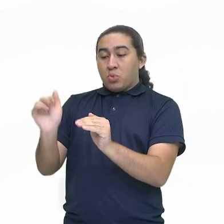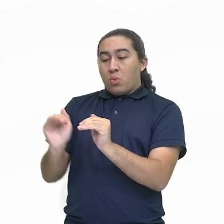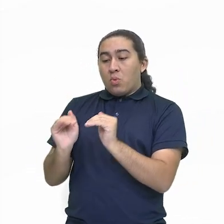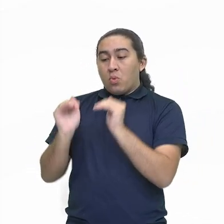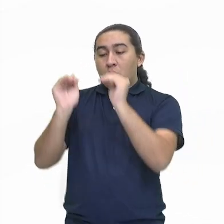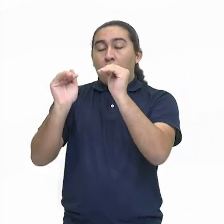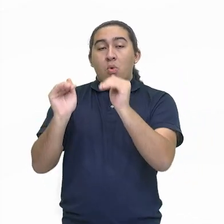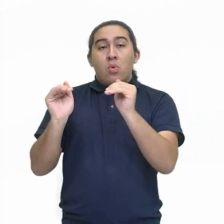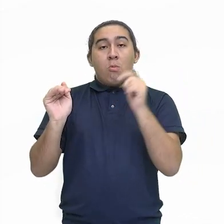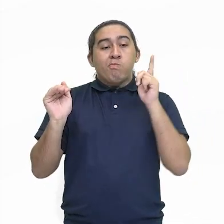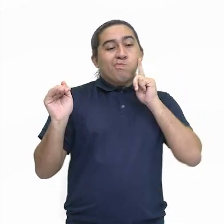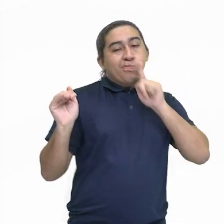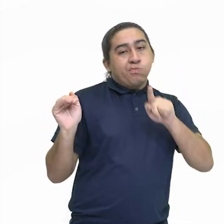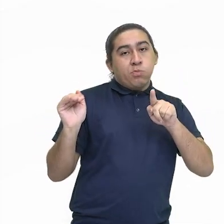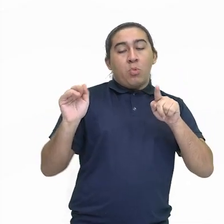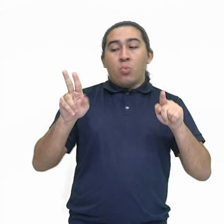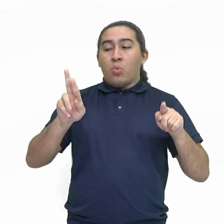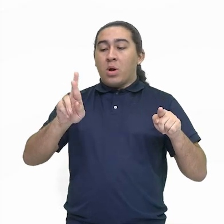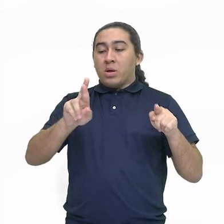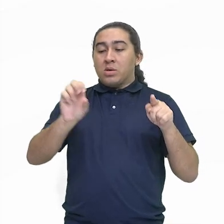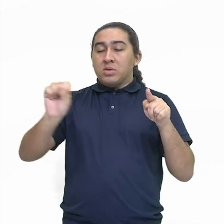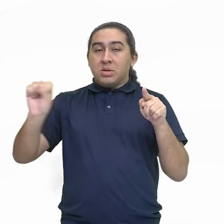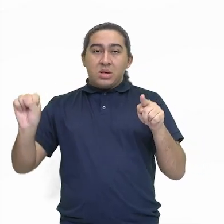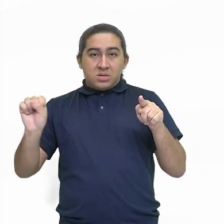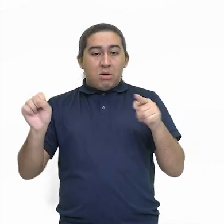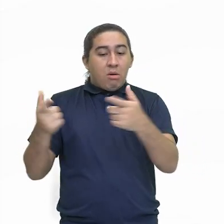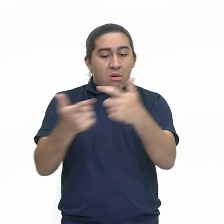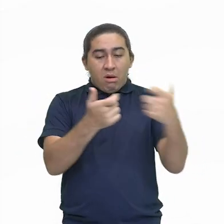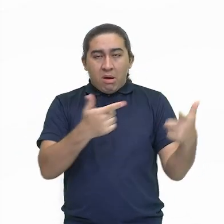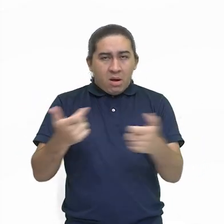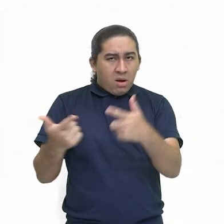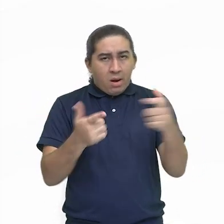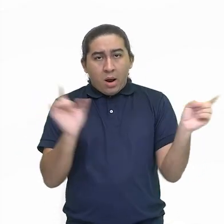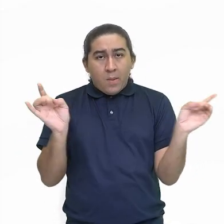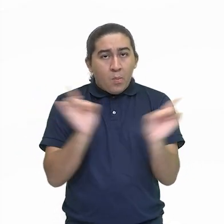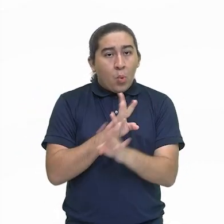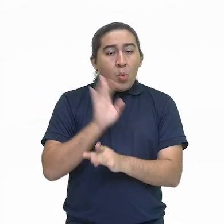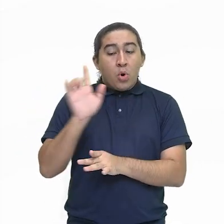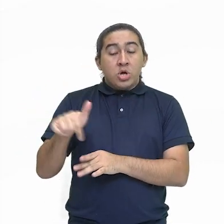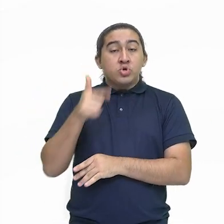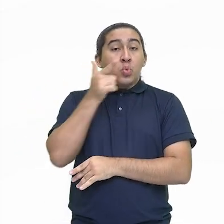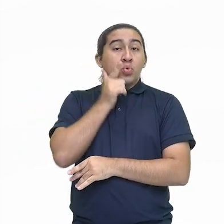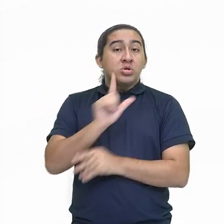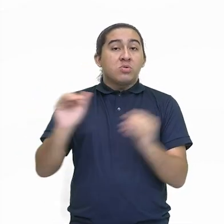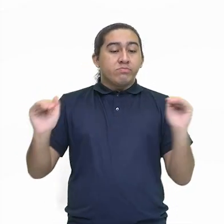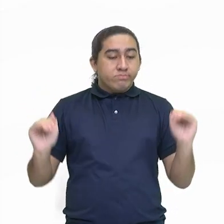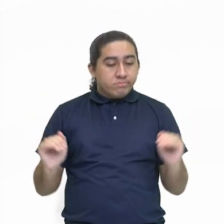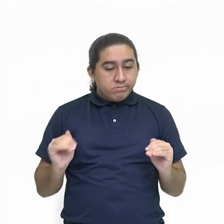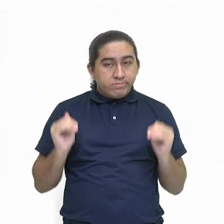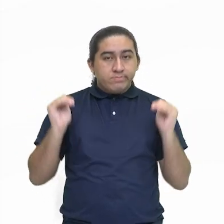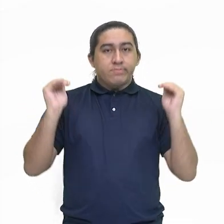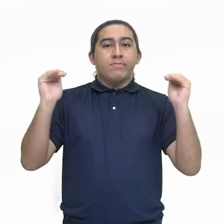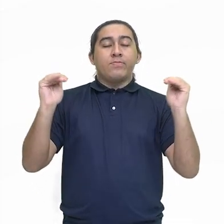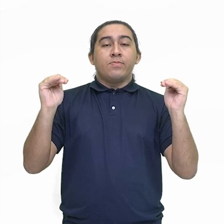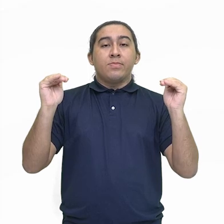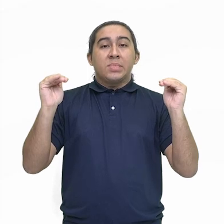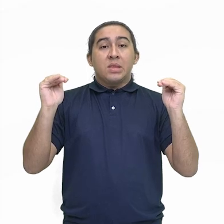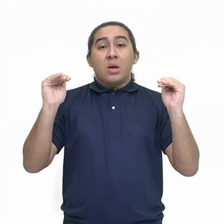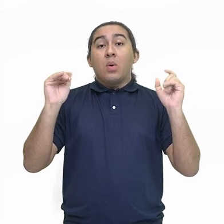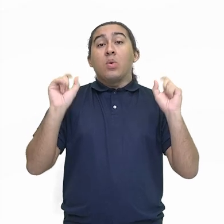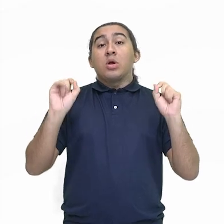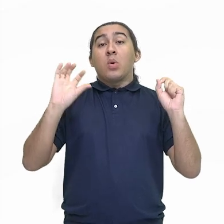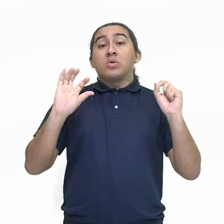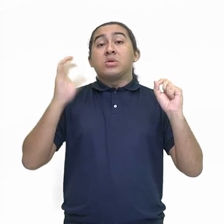que venceram a guerra, basicamente, né, o mundo ali. A história tem para nos contar, né? E aí